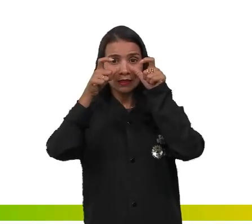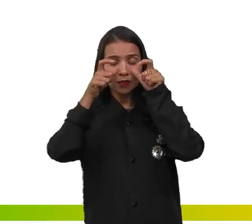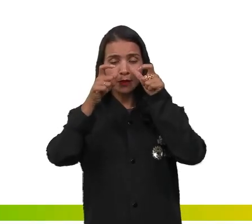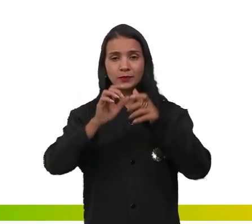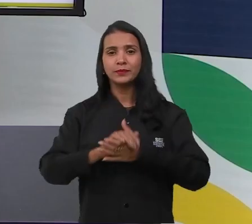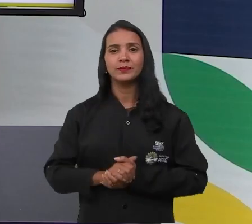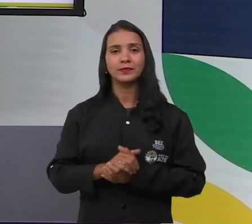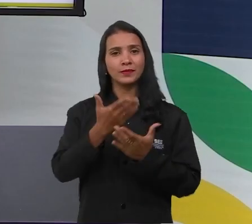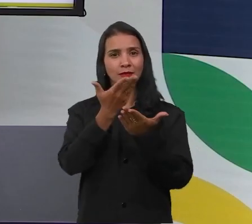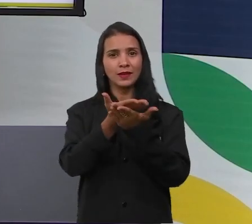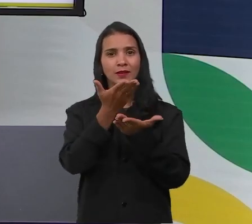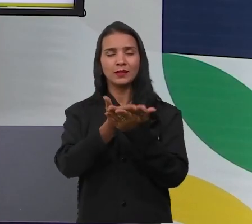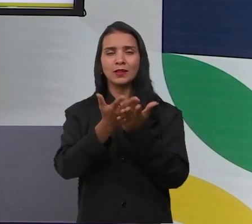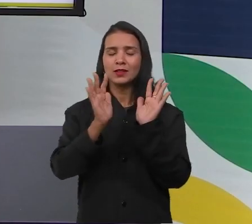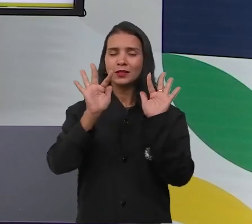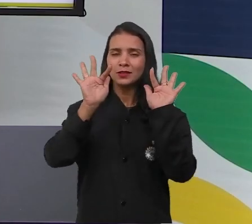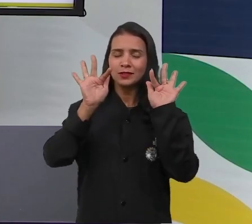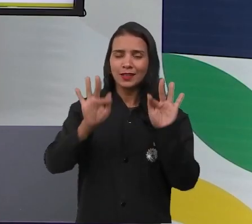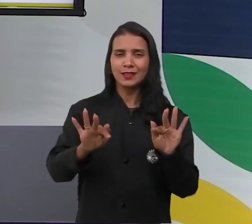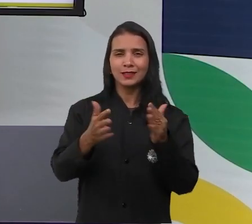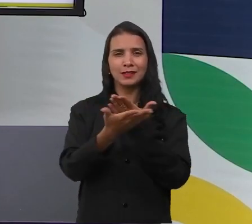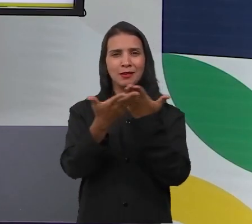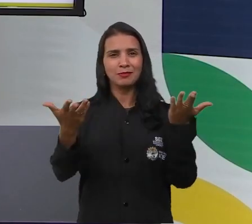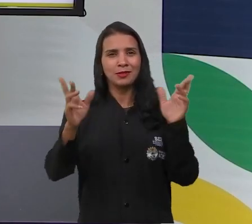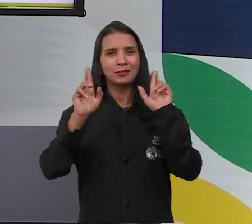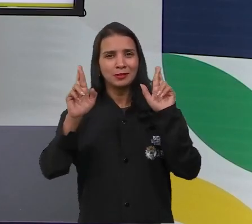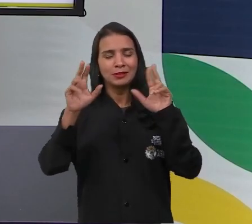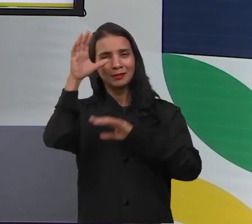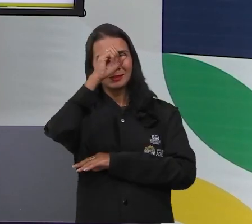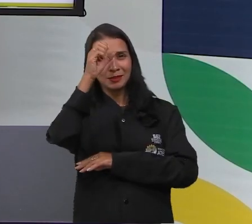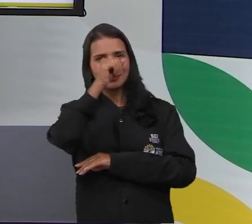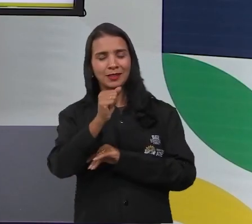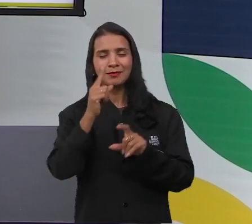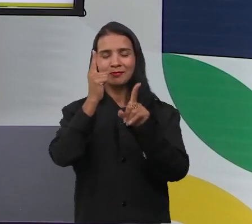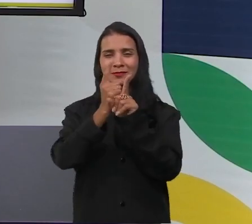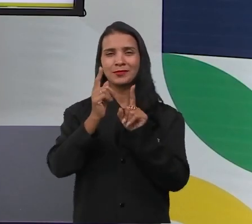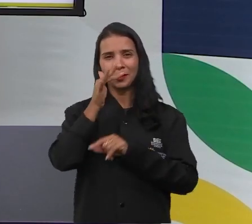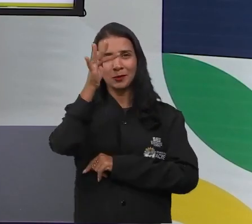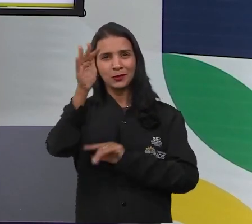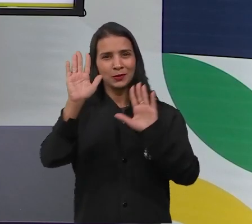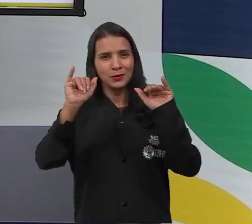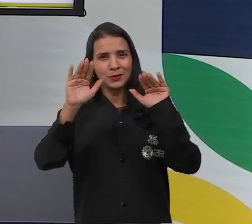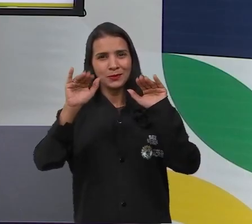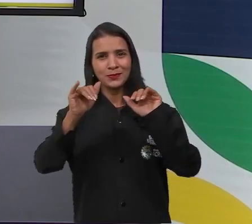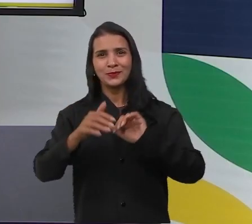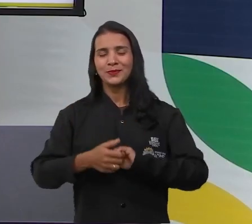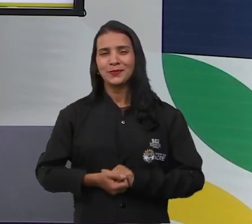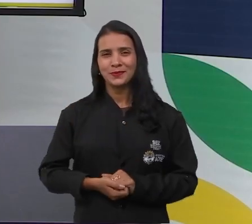gente encerra nossa aula de hoje, espero que vocês tenham entendido. A gente se encontra na próxima aula e tchau, tchau.